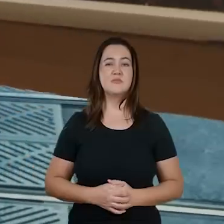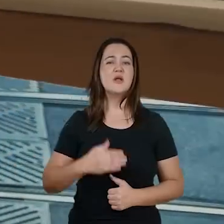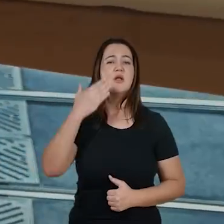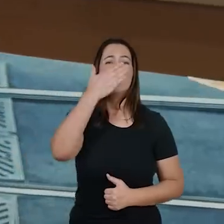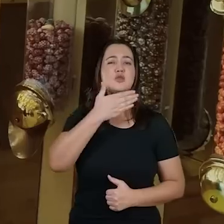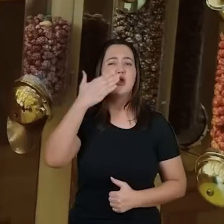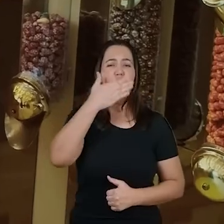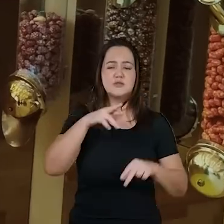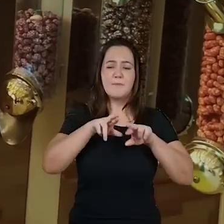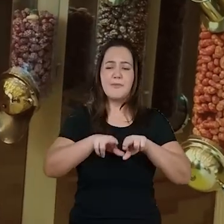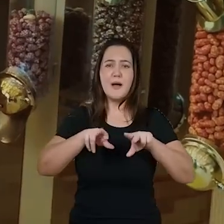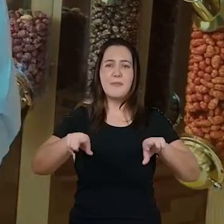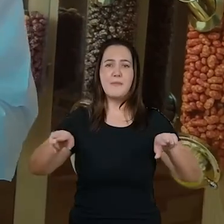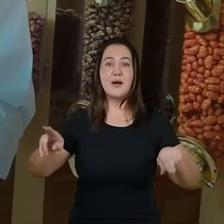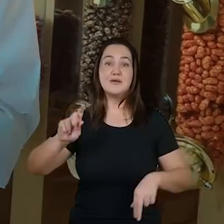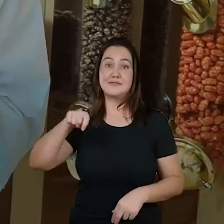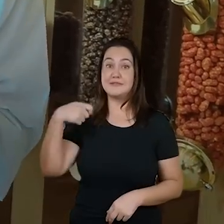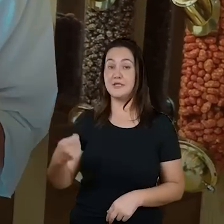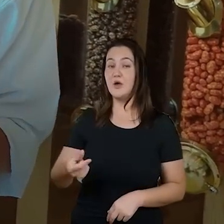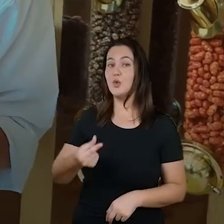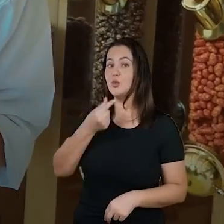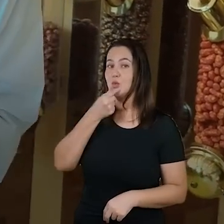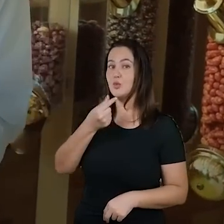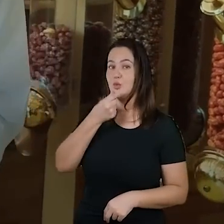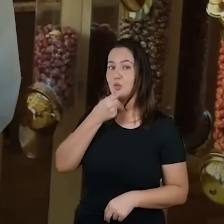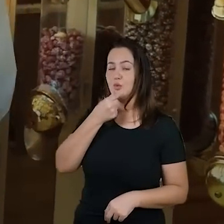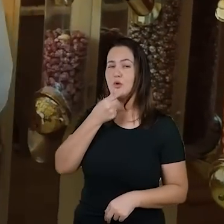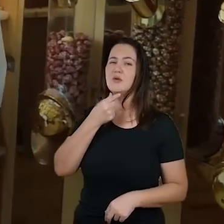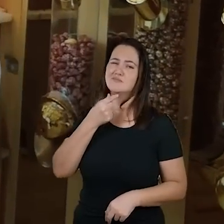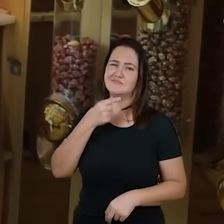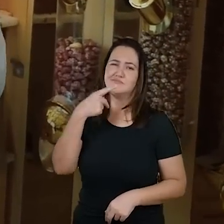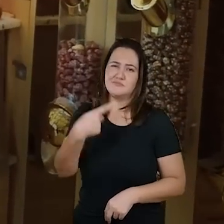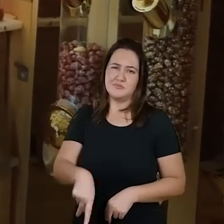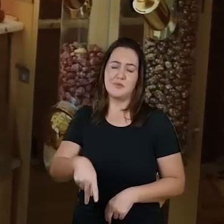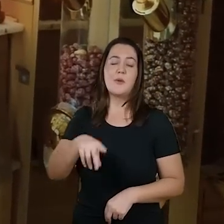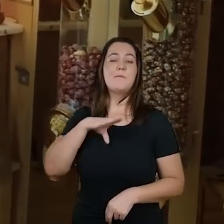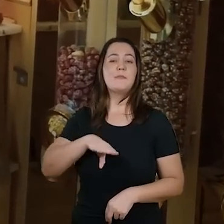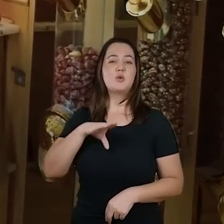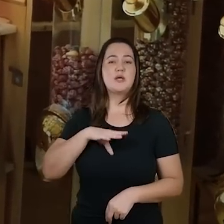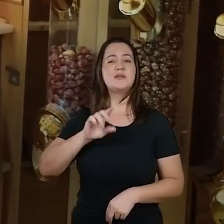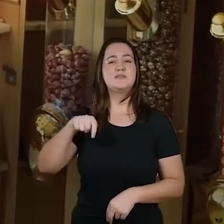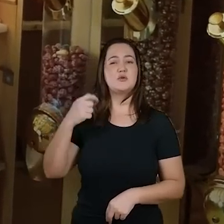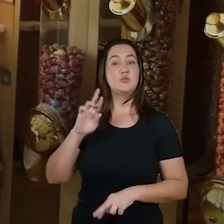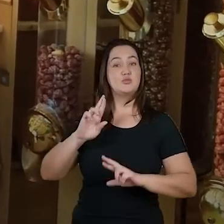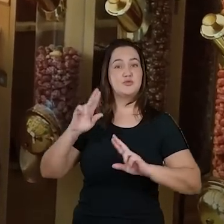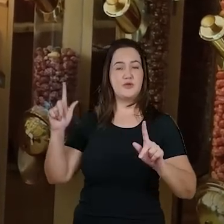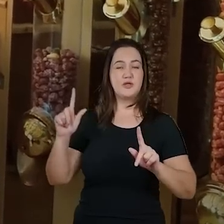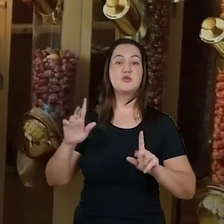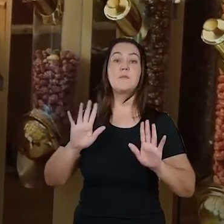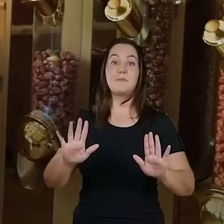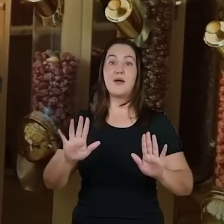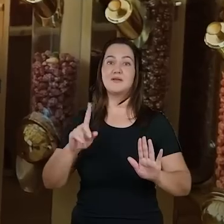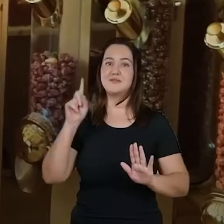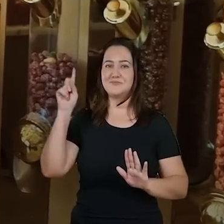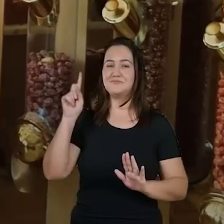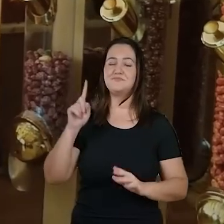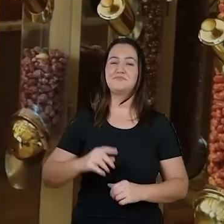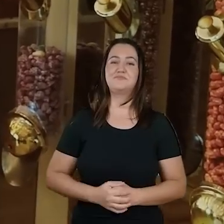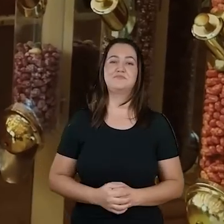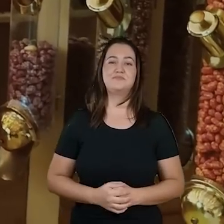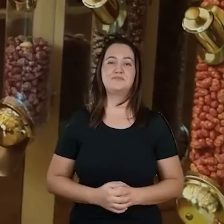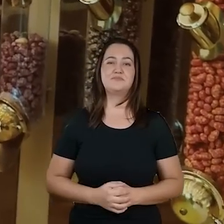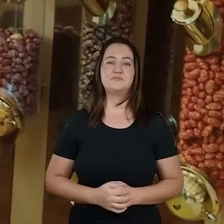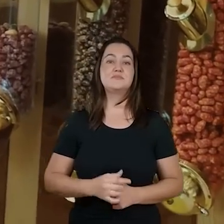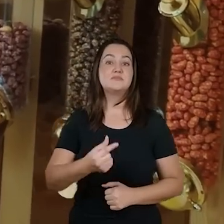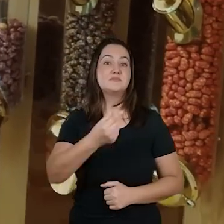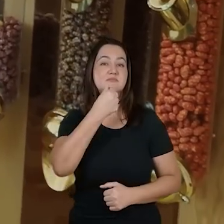Esses doces todos, em turco, se chamam lokum. Em português, a gente chama de manjar turco, em inglês Turkish Delight.